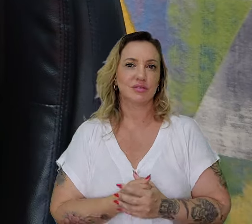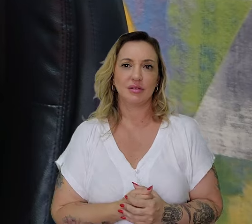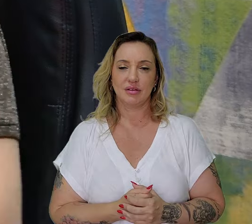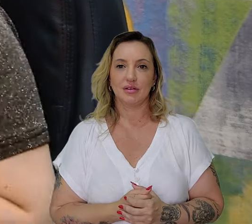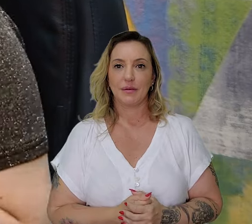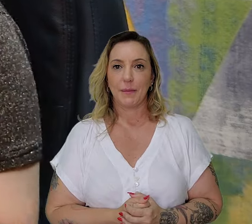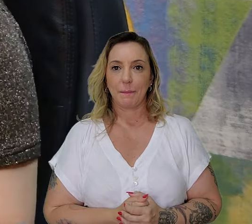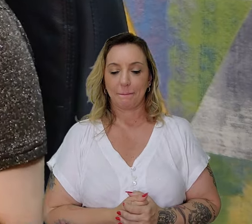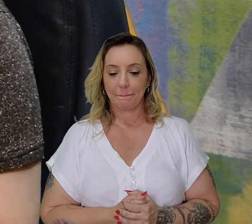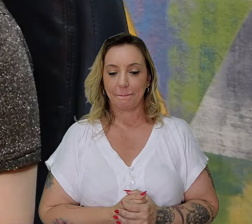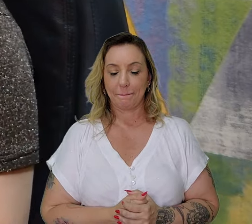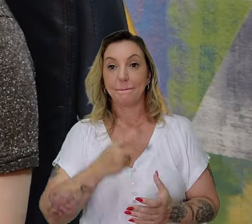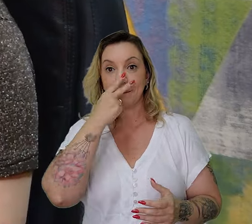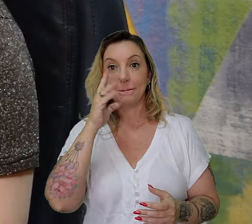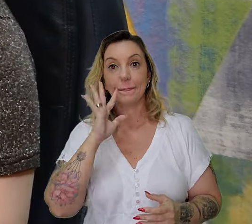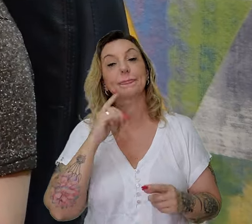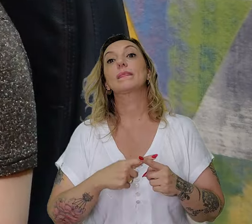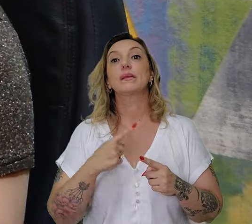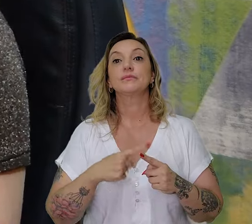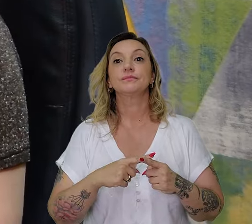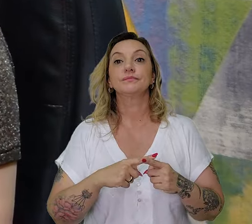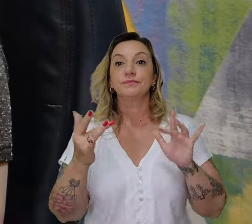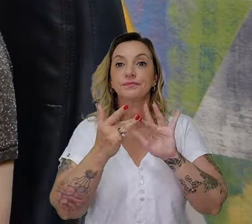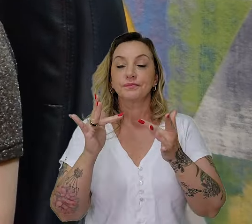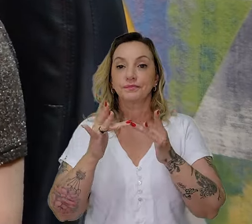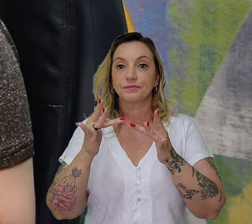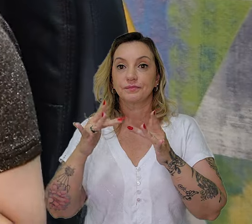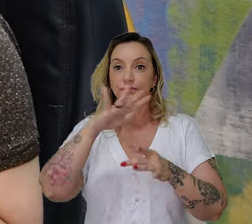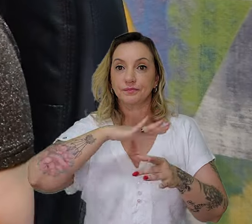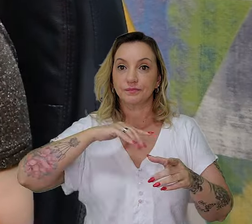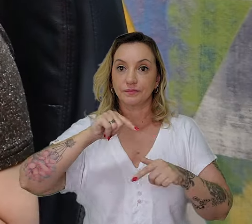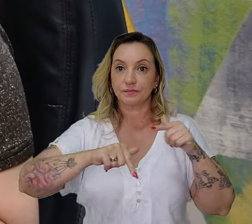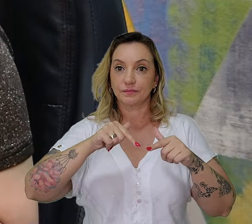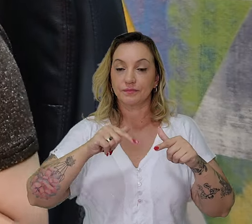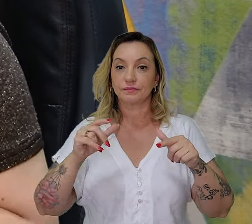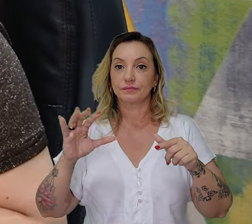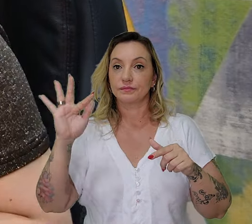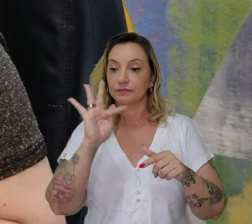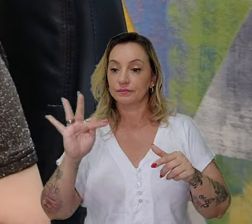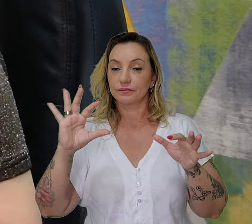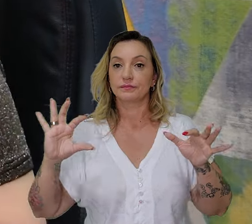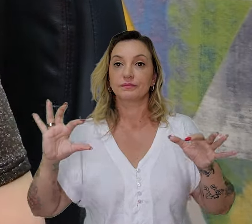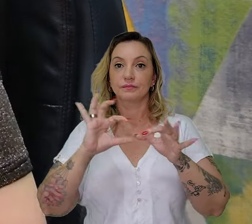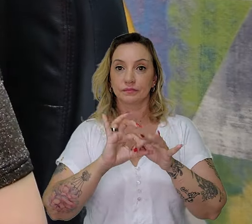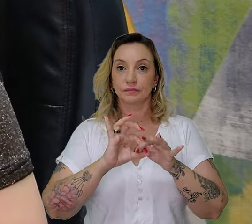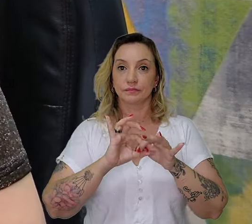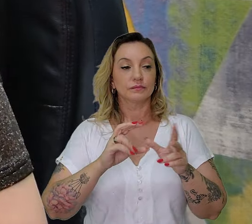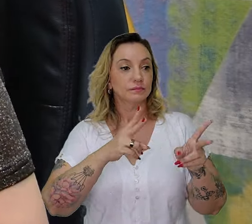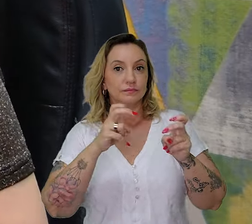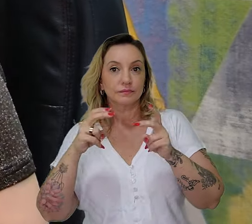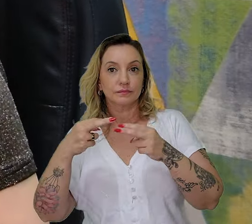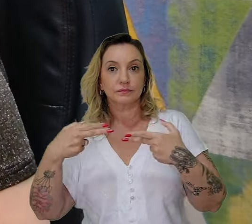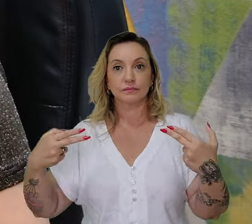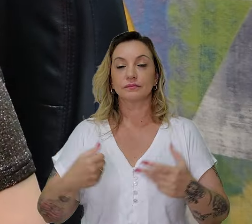legal porque vocês conectam o mercado né à universidade então vocês estão sempre de olho no mercado e aí você comentou